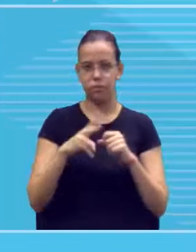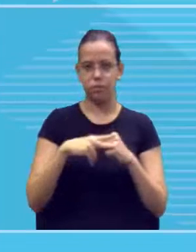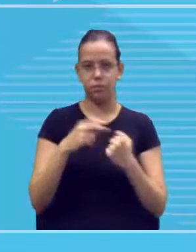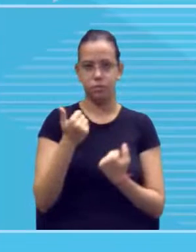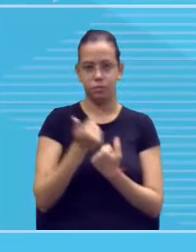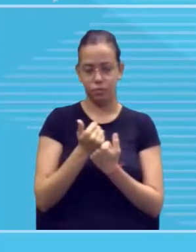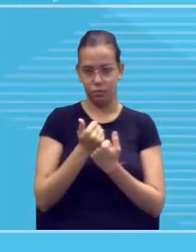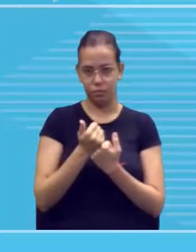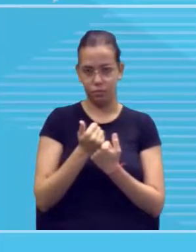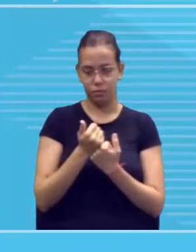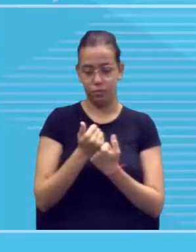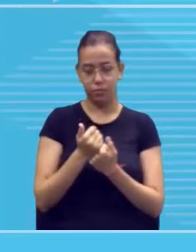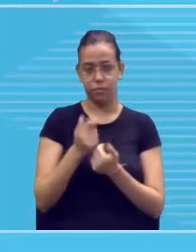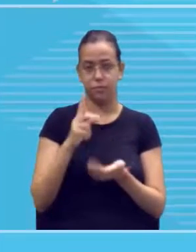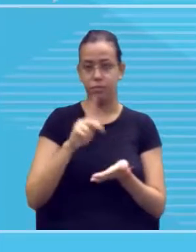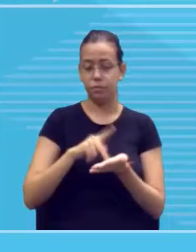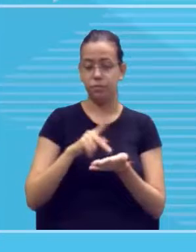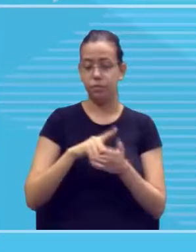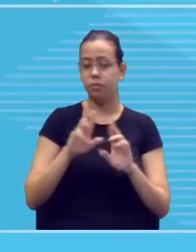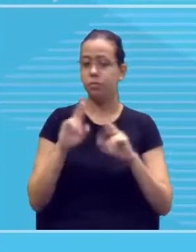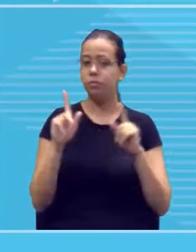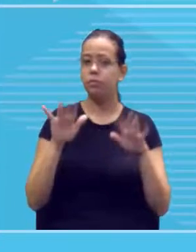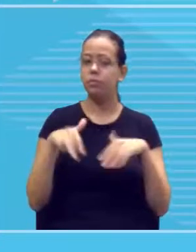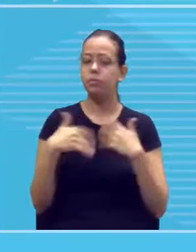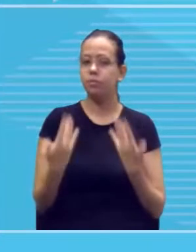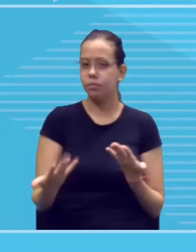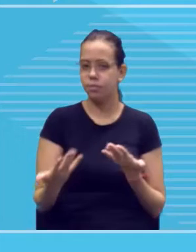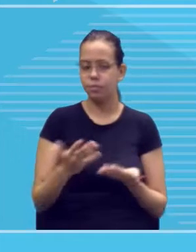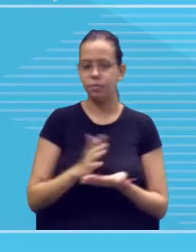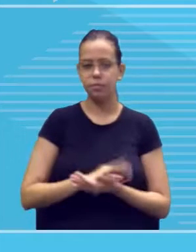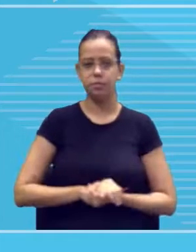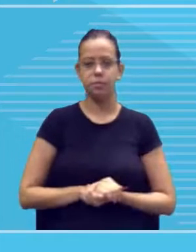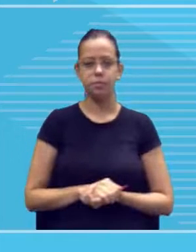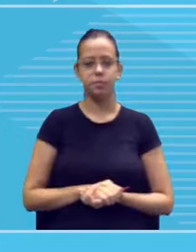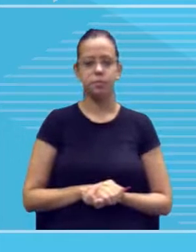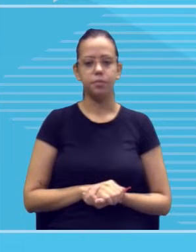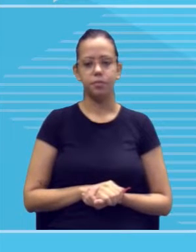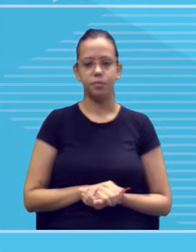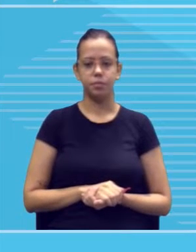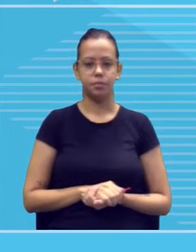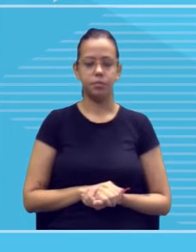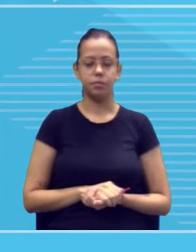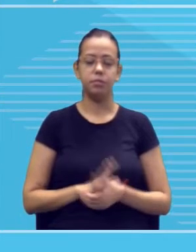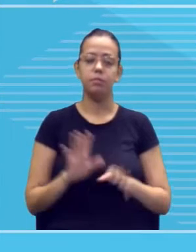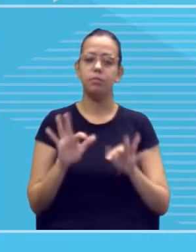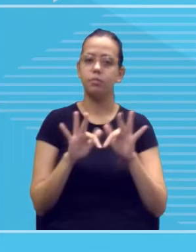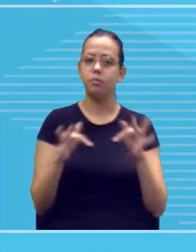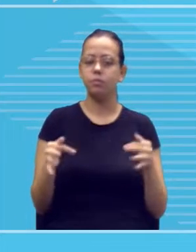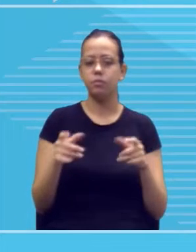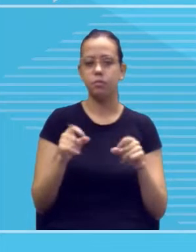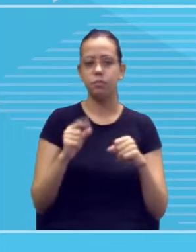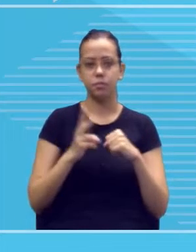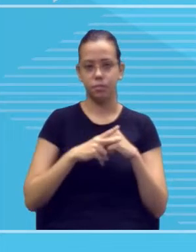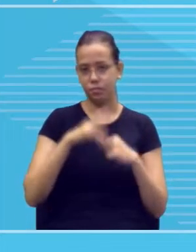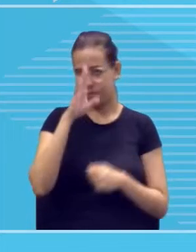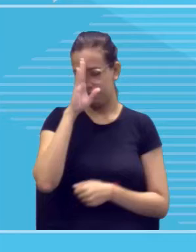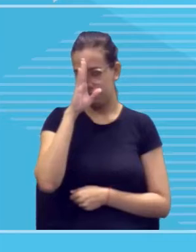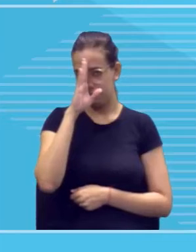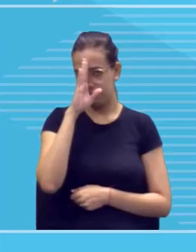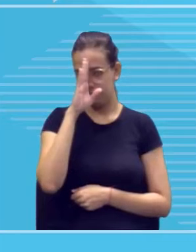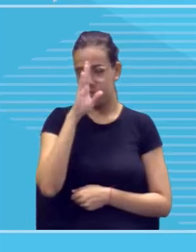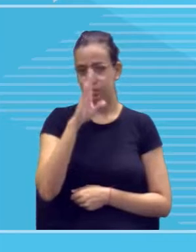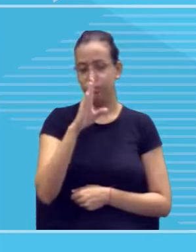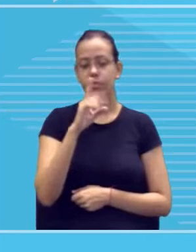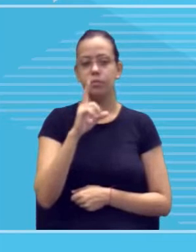Qual é a diferença entre verbo principal e verbo auxiliar diferença é simples verbo principal é